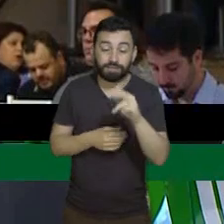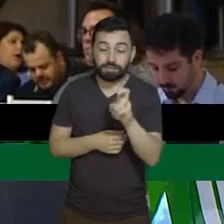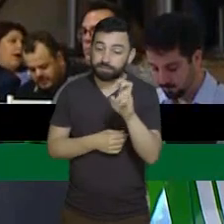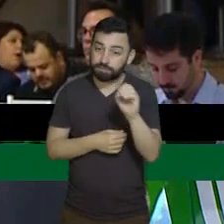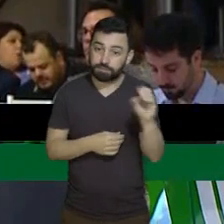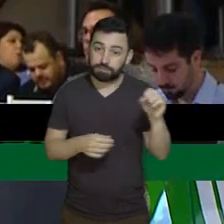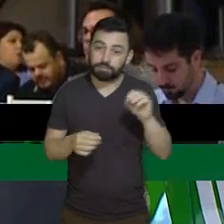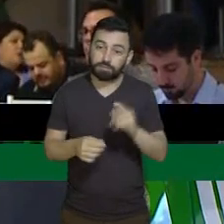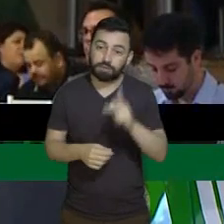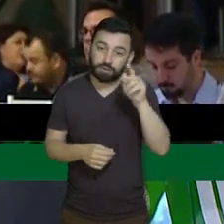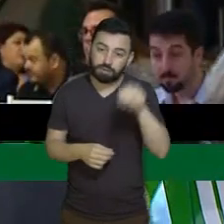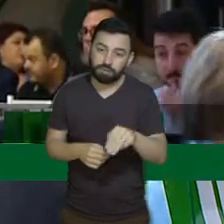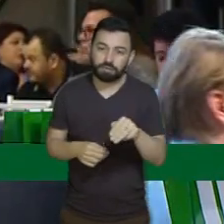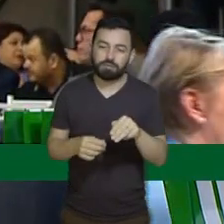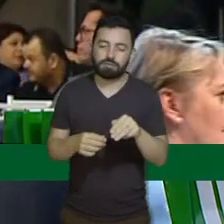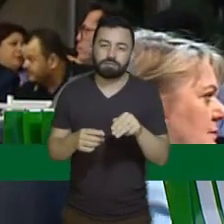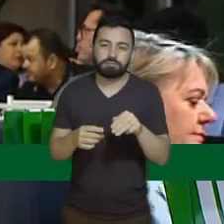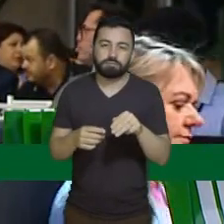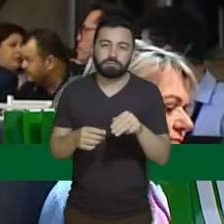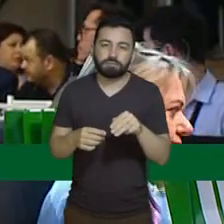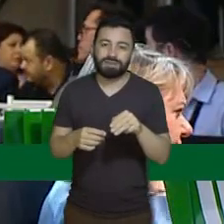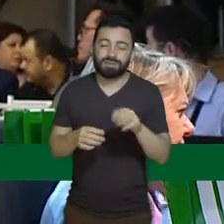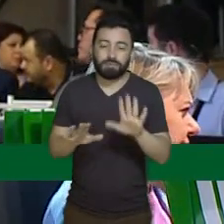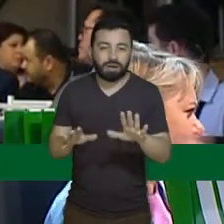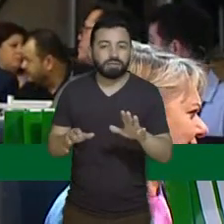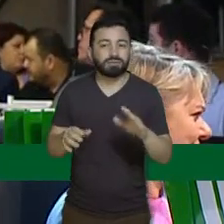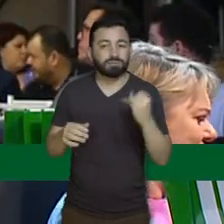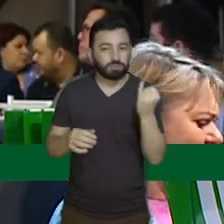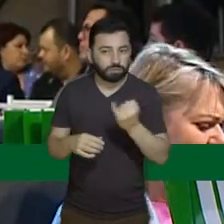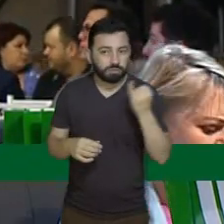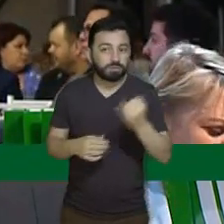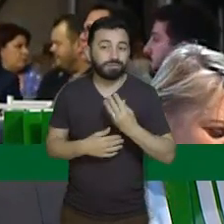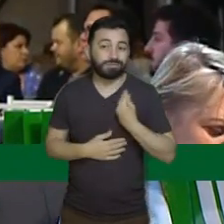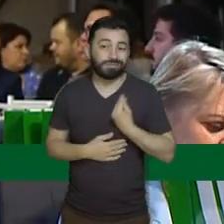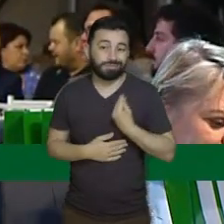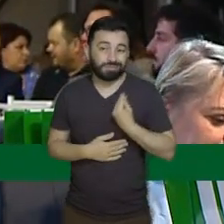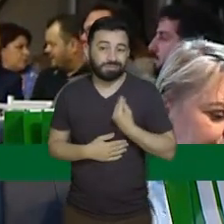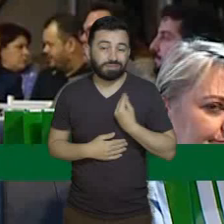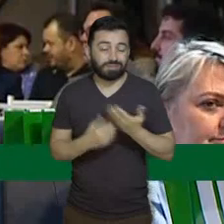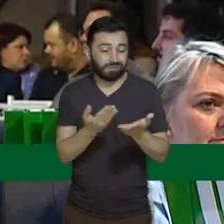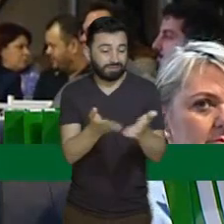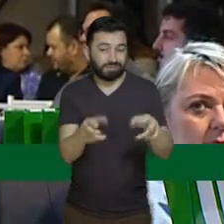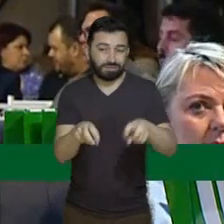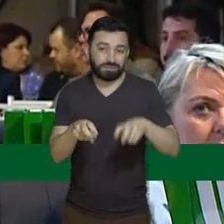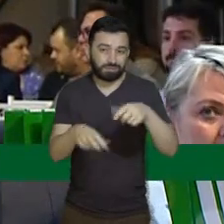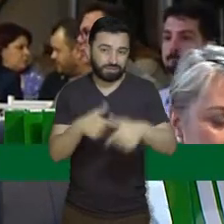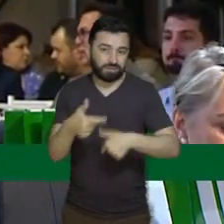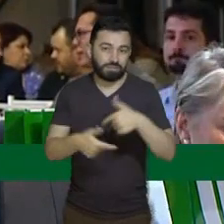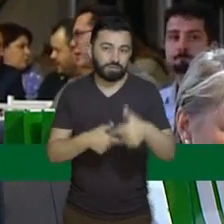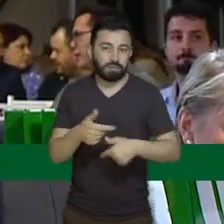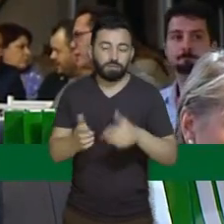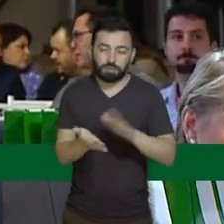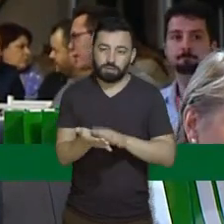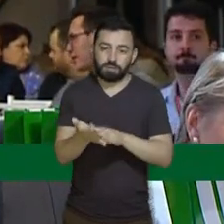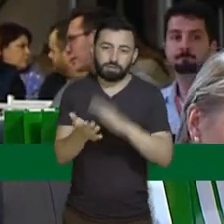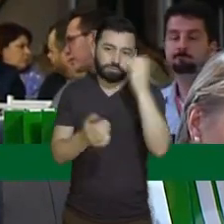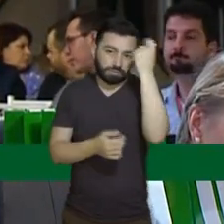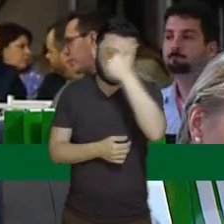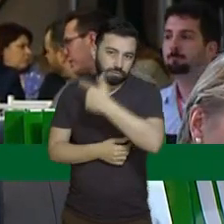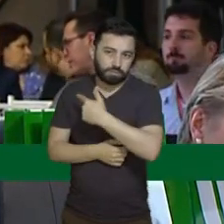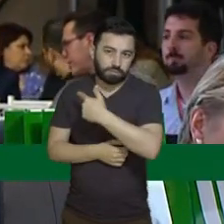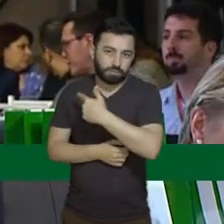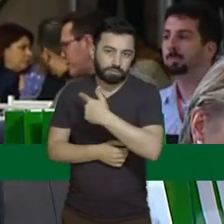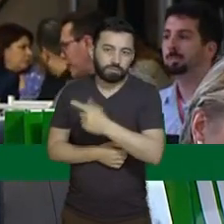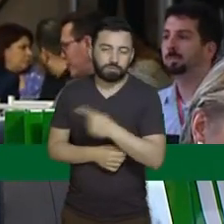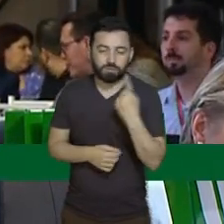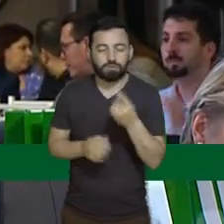quilômetros, e é algo que diz respeito à sobrevivência do nosso agronegócio. Então, parabéns, deputado Altair Silva. Como